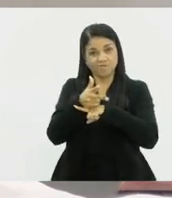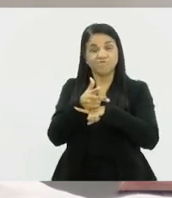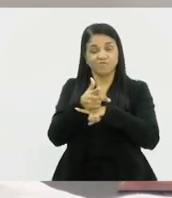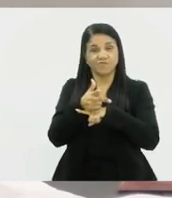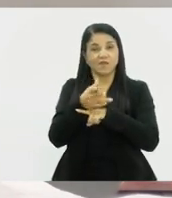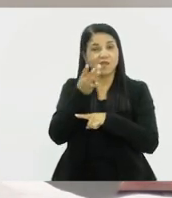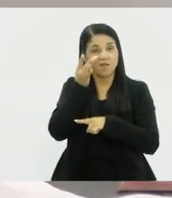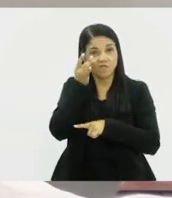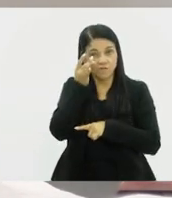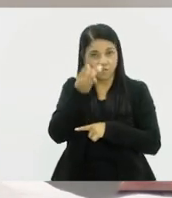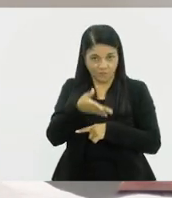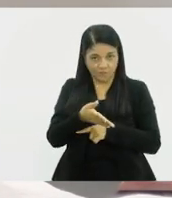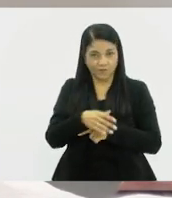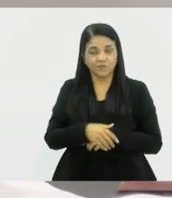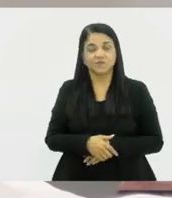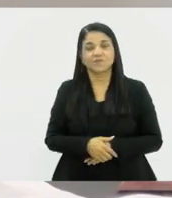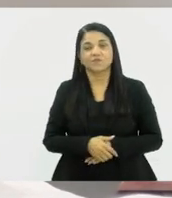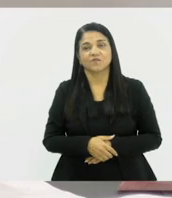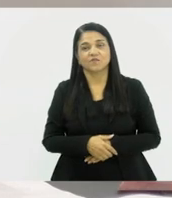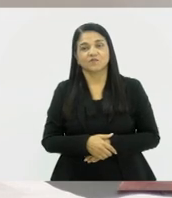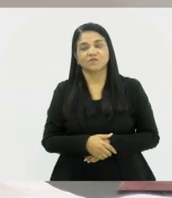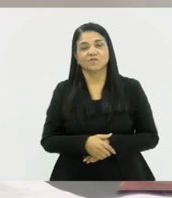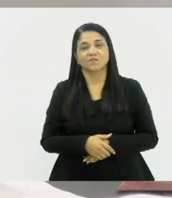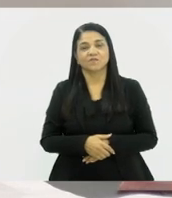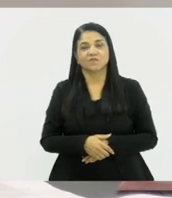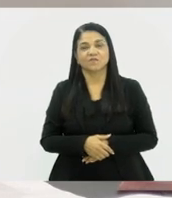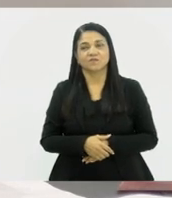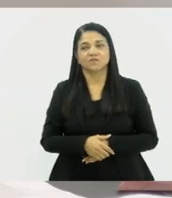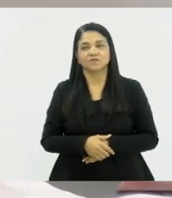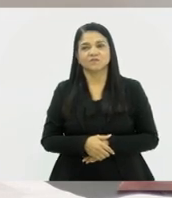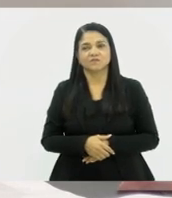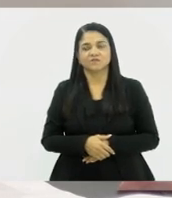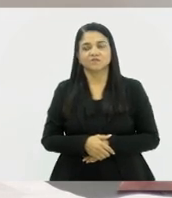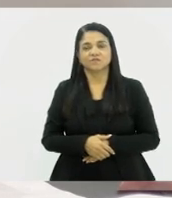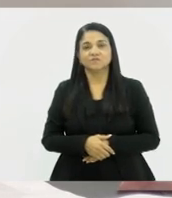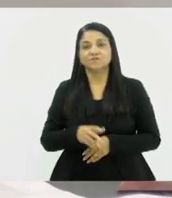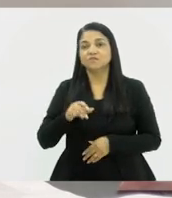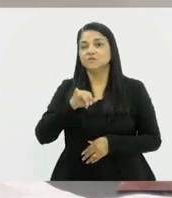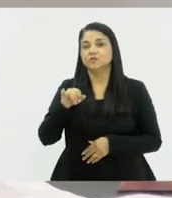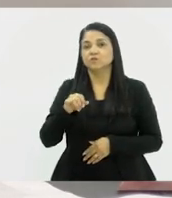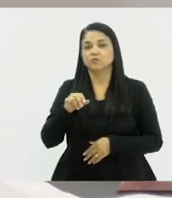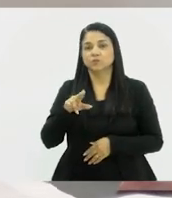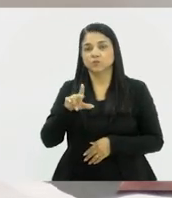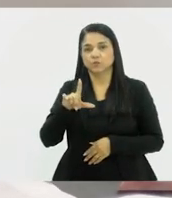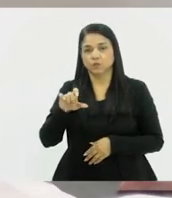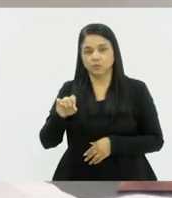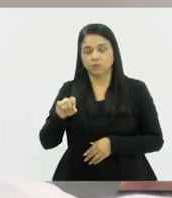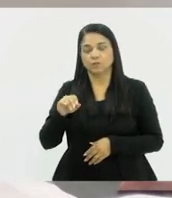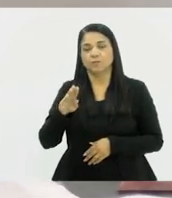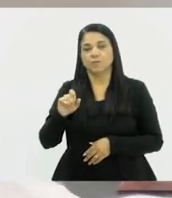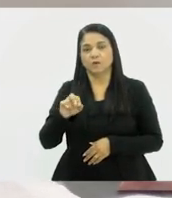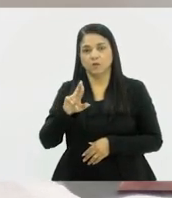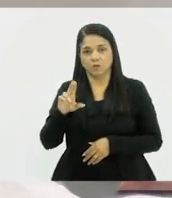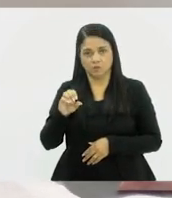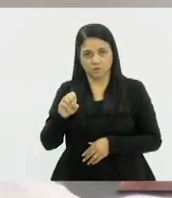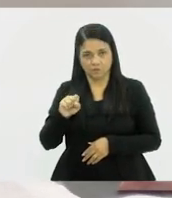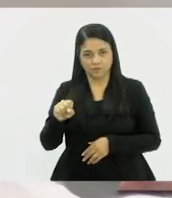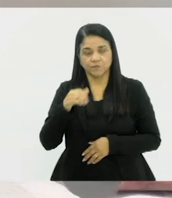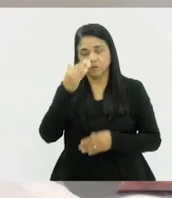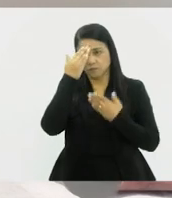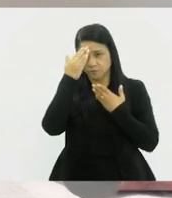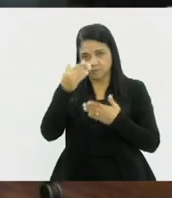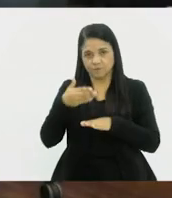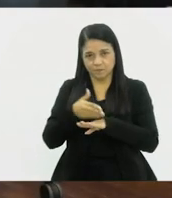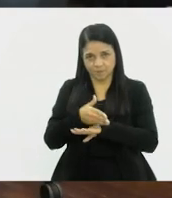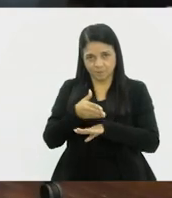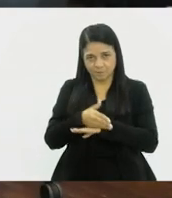né então vamos lá então Júlio Barroso Obrigado aqui pela tua presença Parabéns